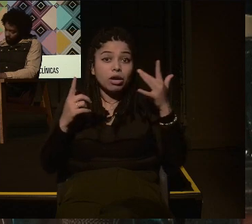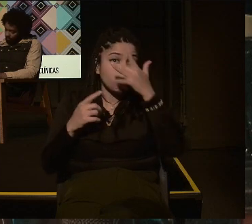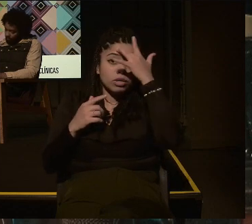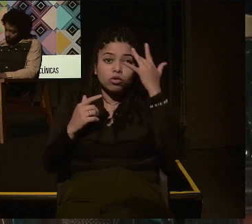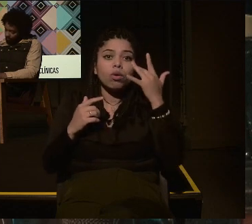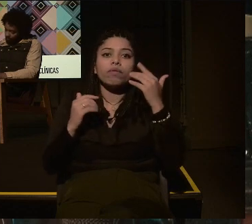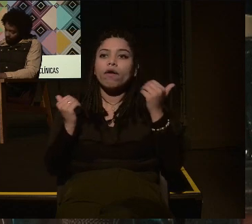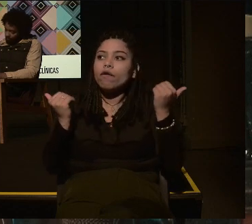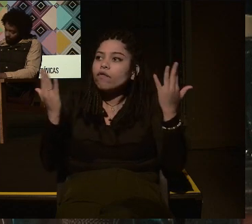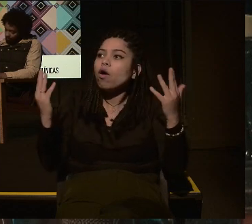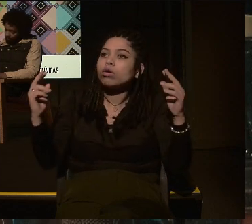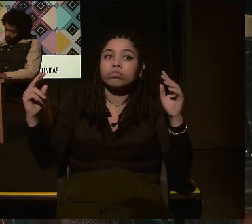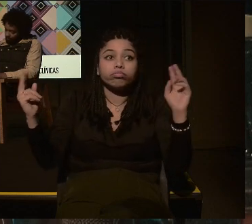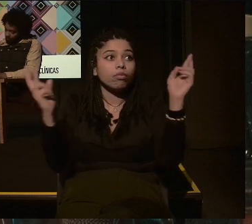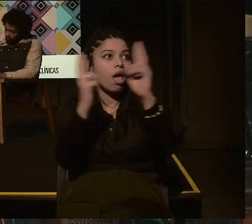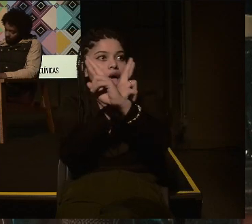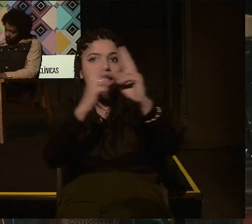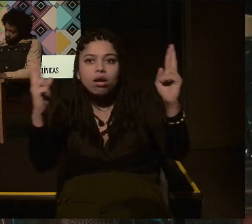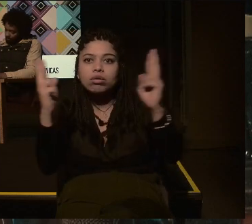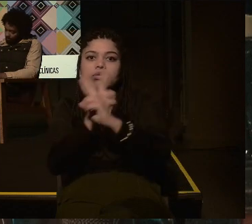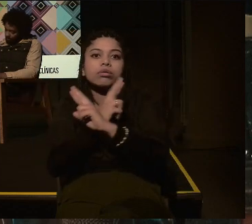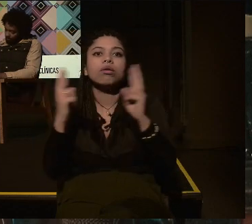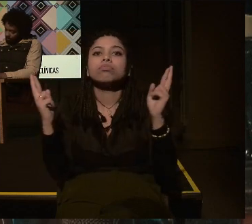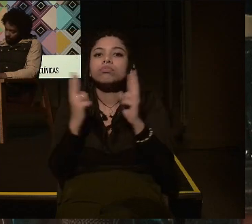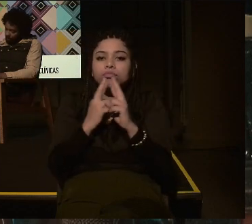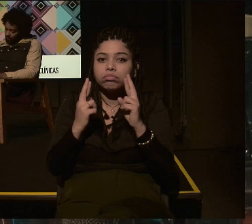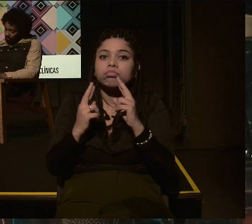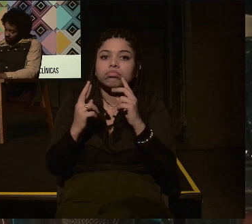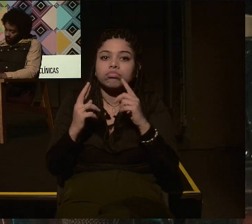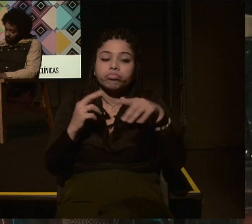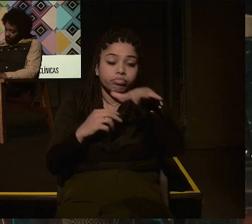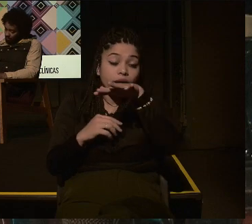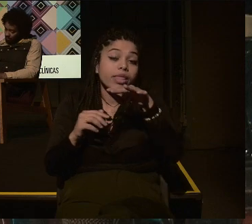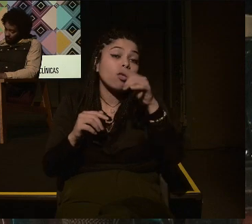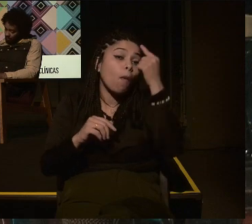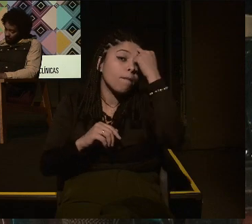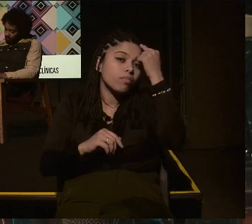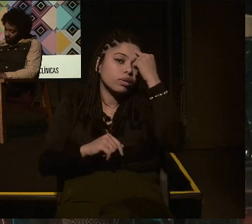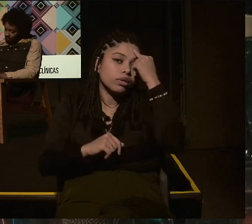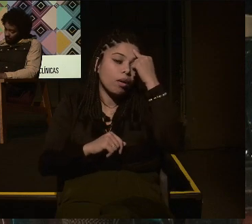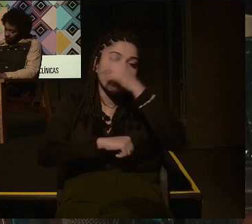Nessa chave, o antimanicolonial está pensando